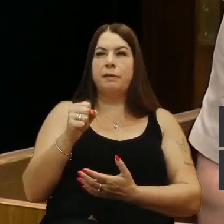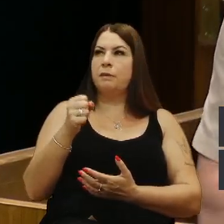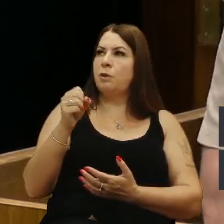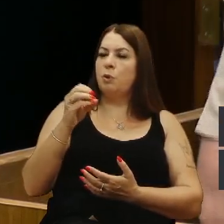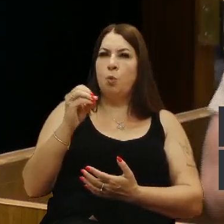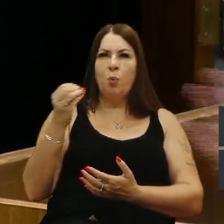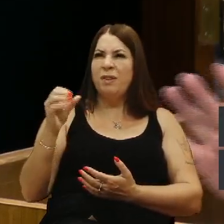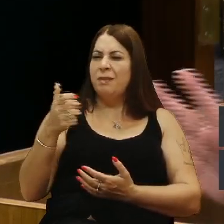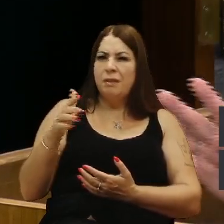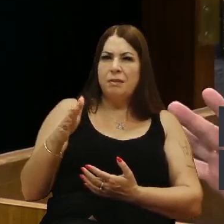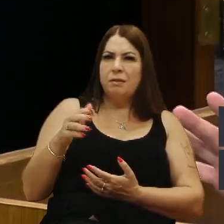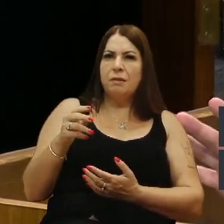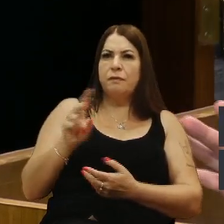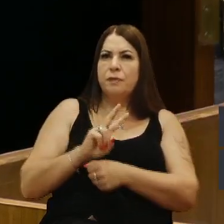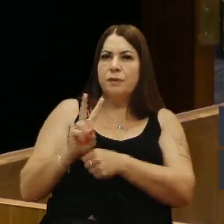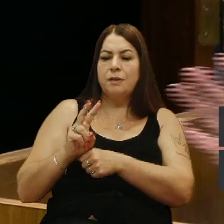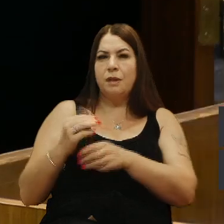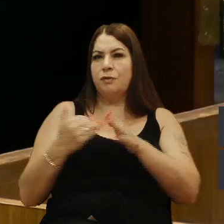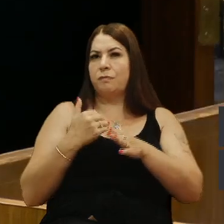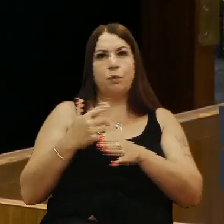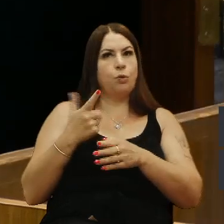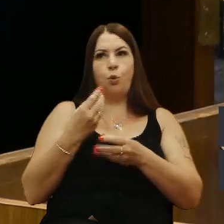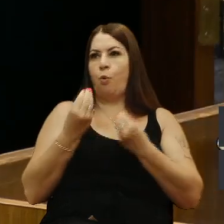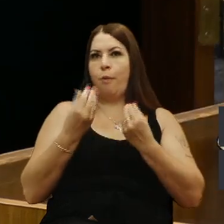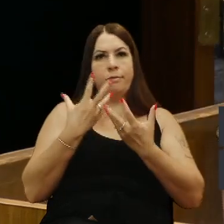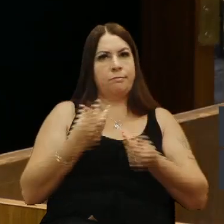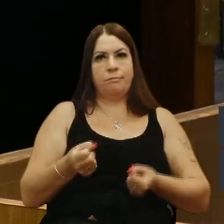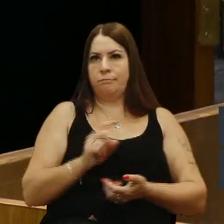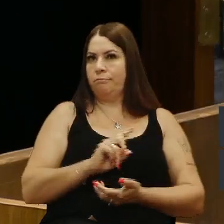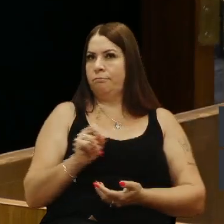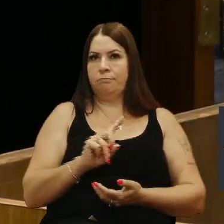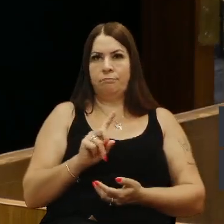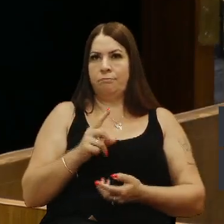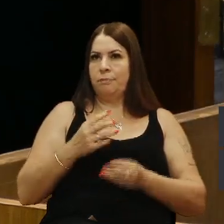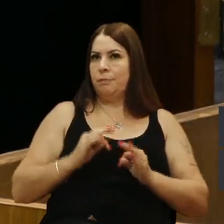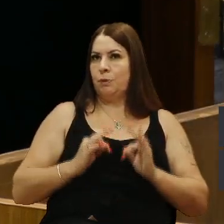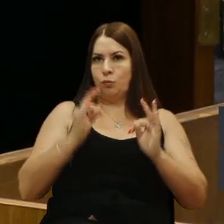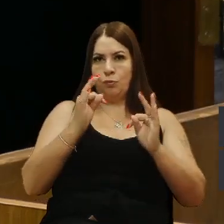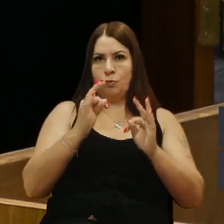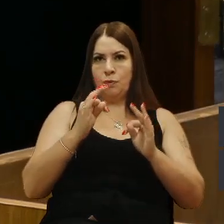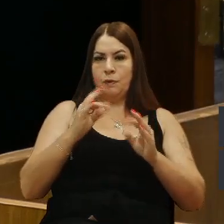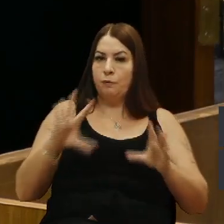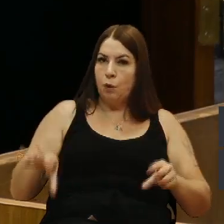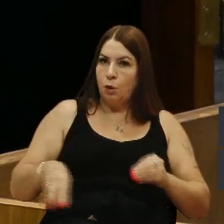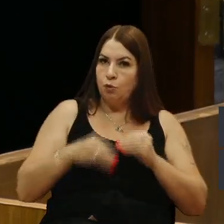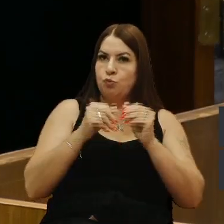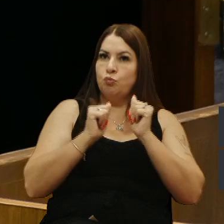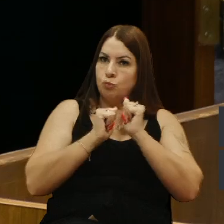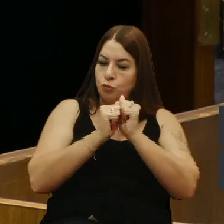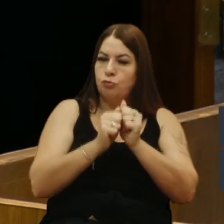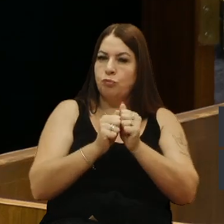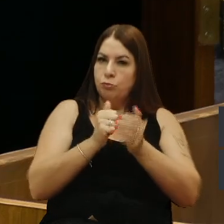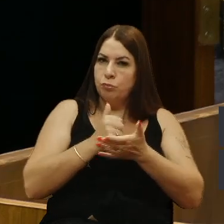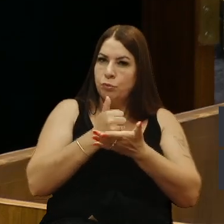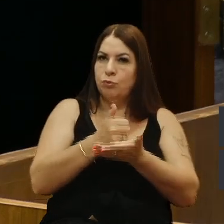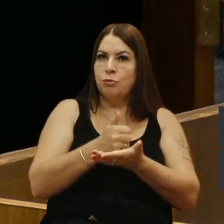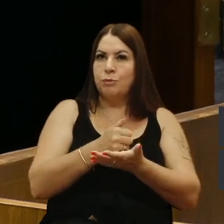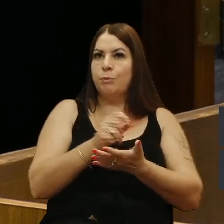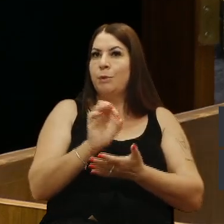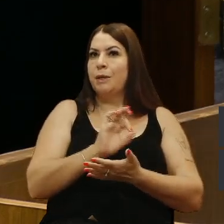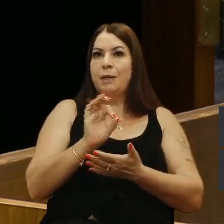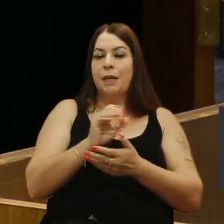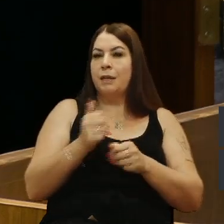trânsito. É inadmissível. Não tem mais como... A tecnologia ela vem para se somar, vem, mas